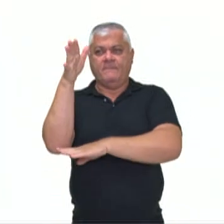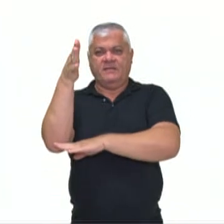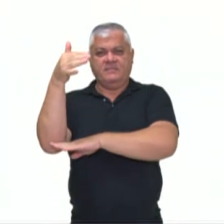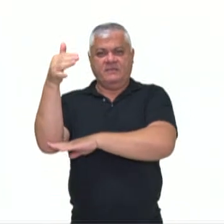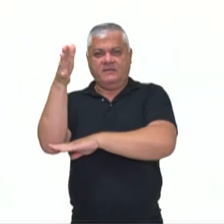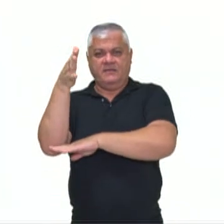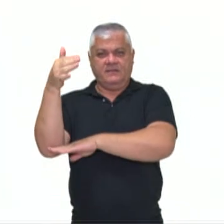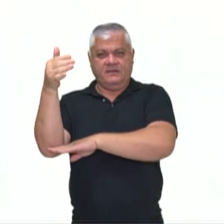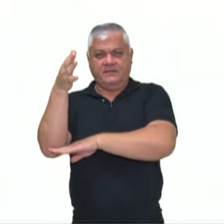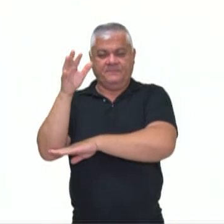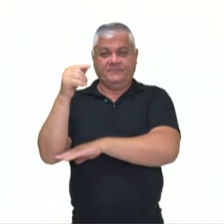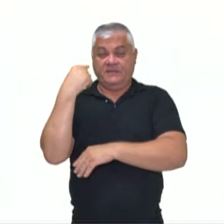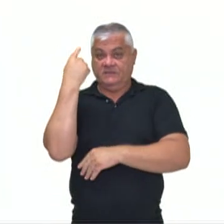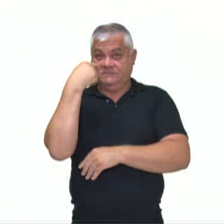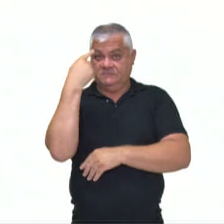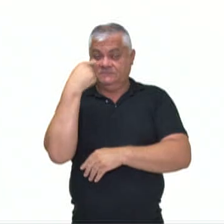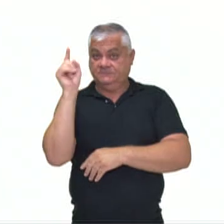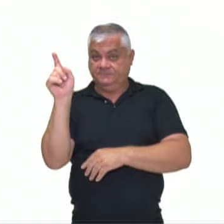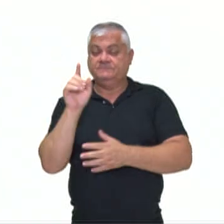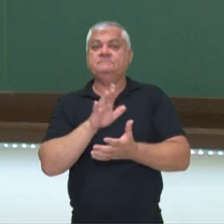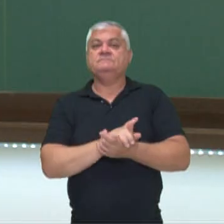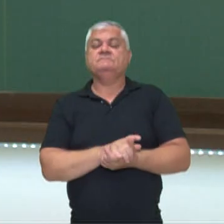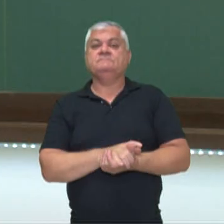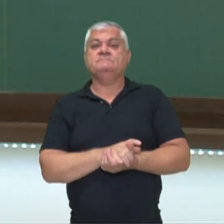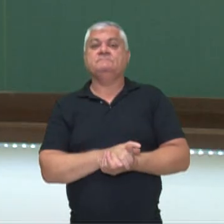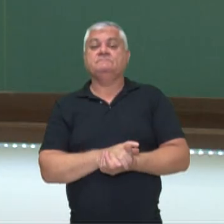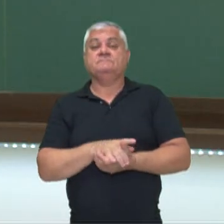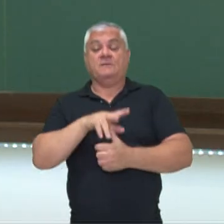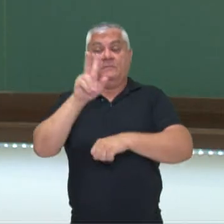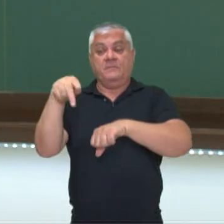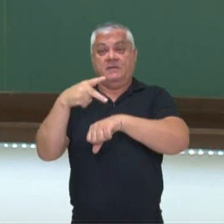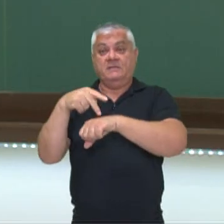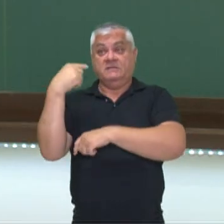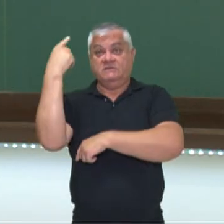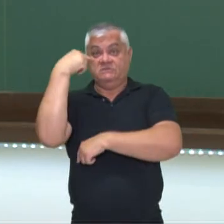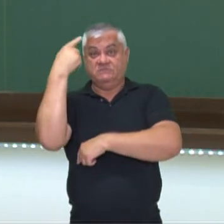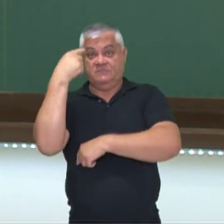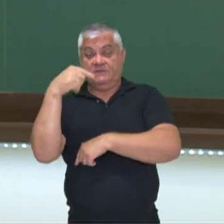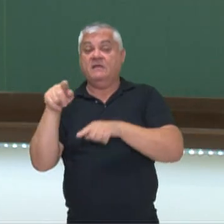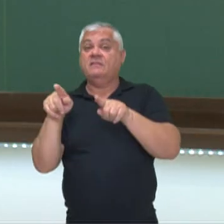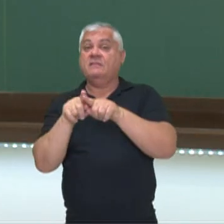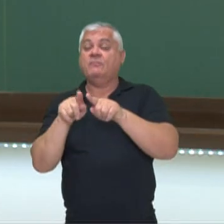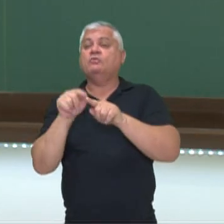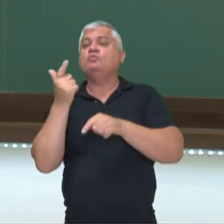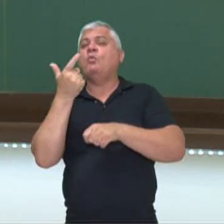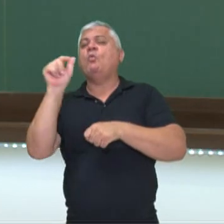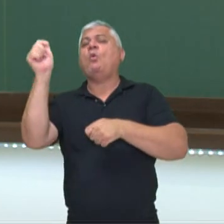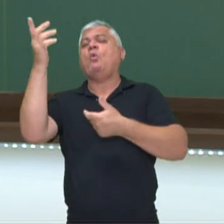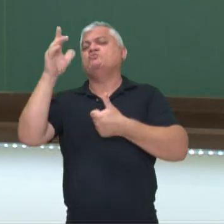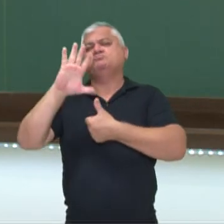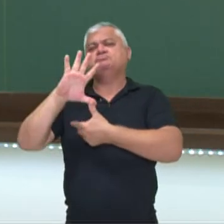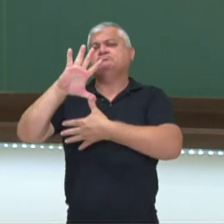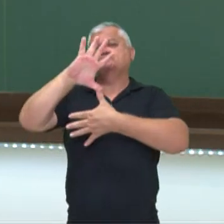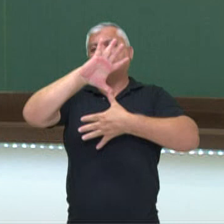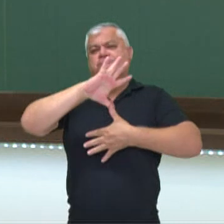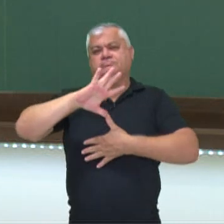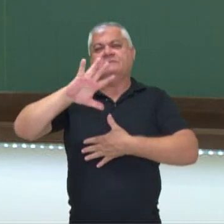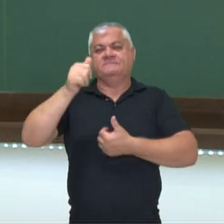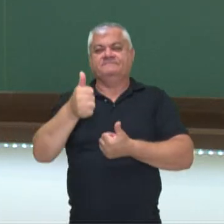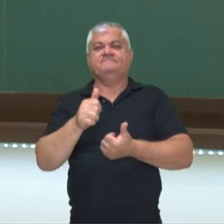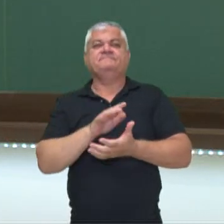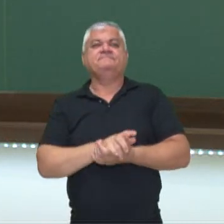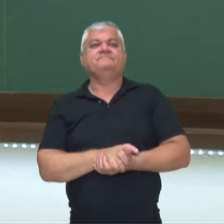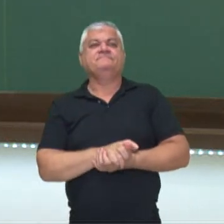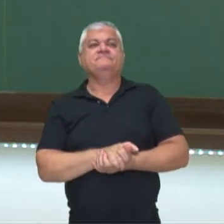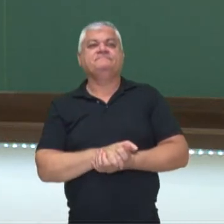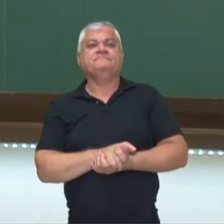gente vai separar em dois quadros, falando da Espanha e o outro falando da Hispanoamérica, os outros países hispanohablantes, tranquilo? Então, muito